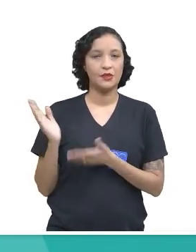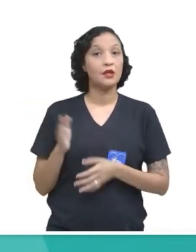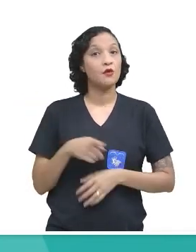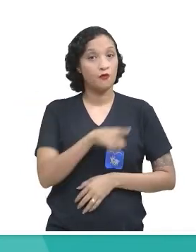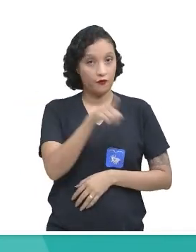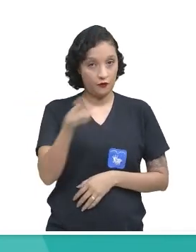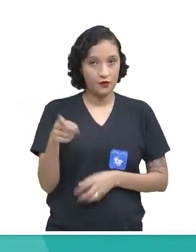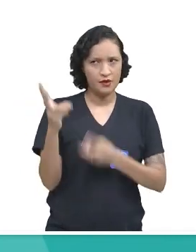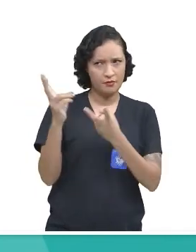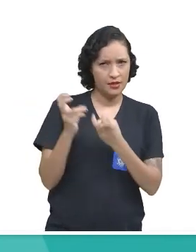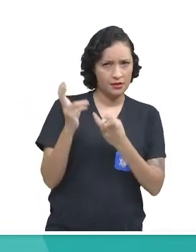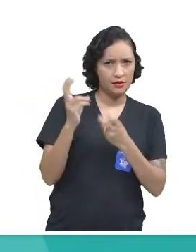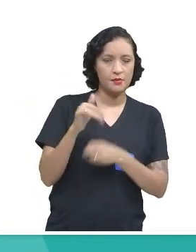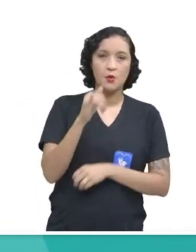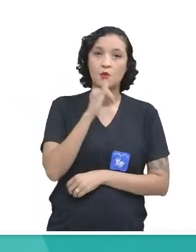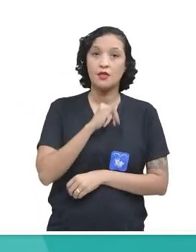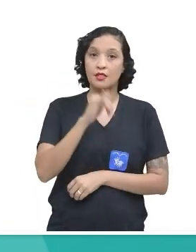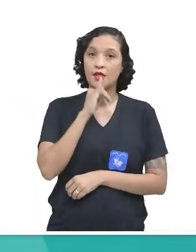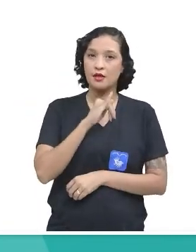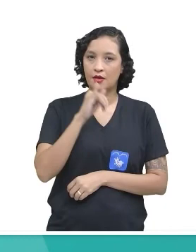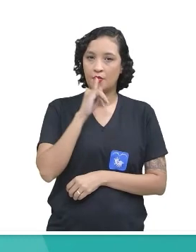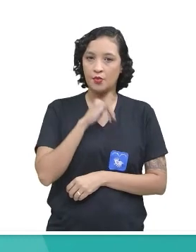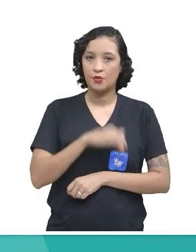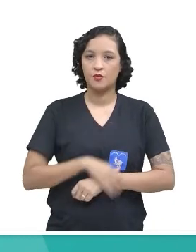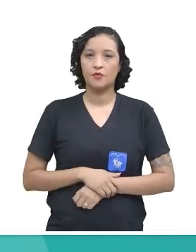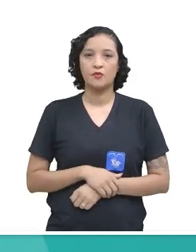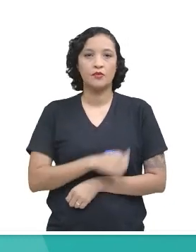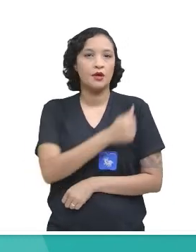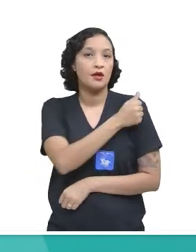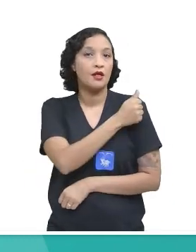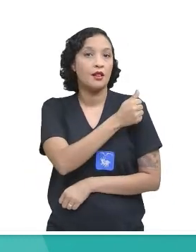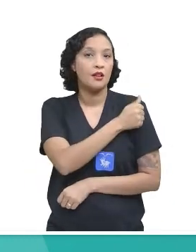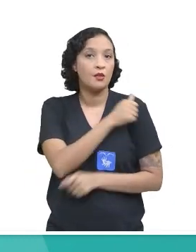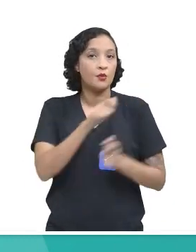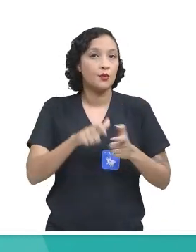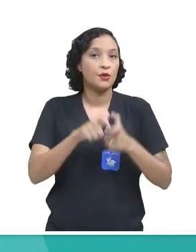primeiro exemplo, a aluna, ela teve um aumento de